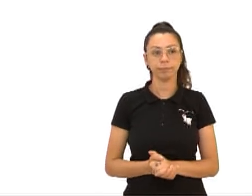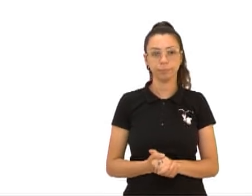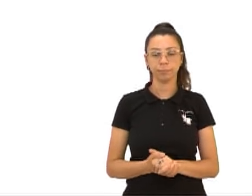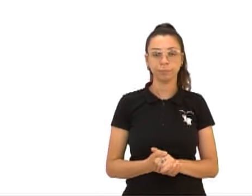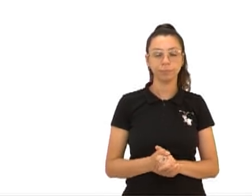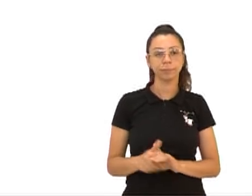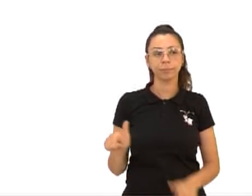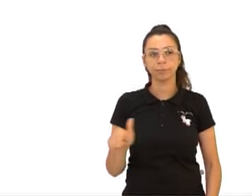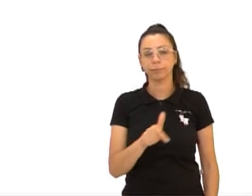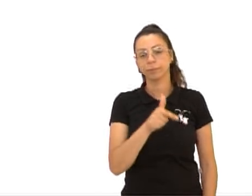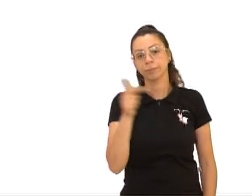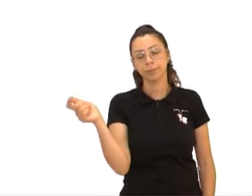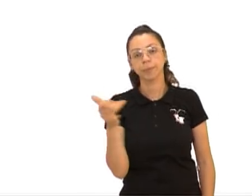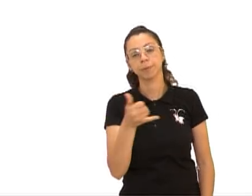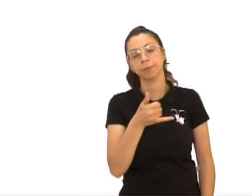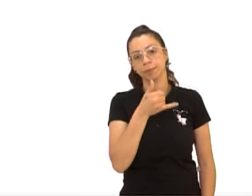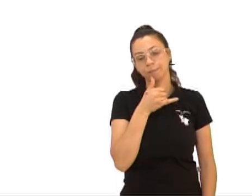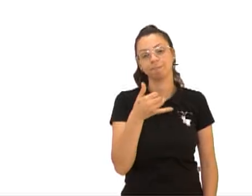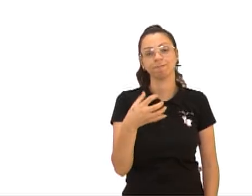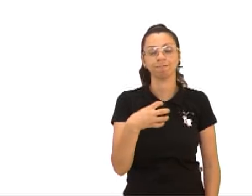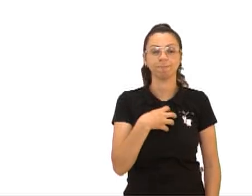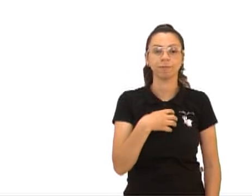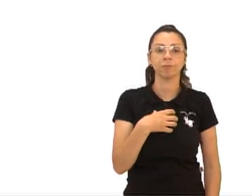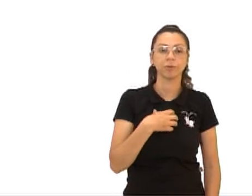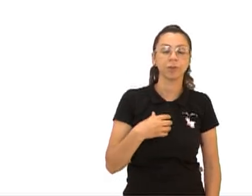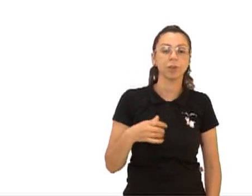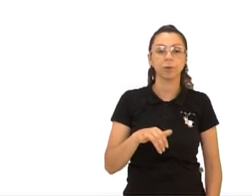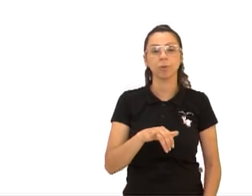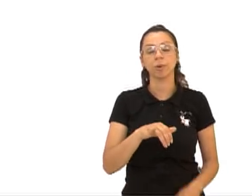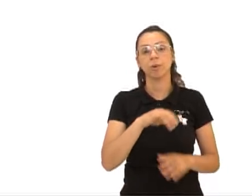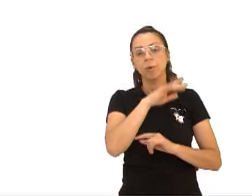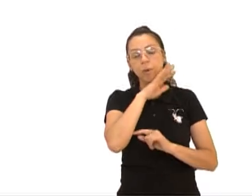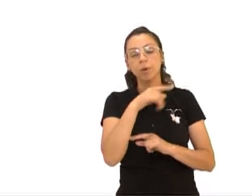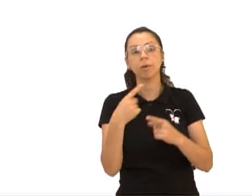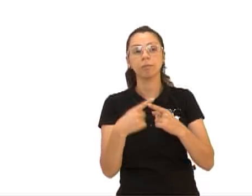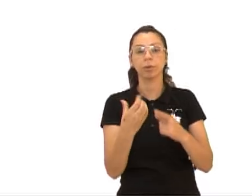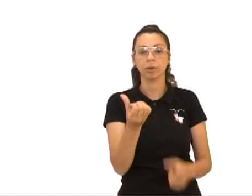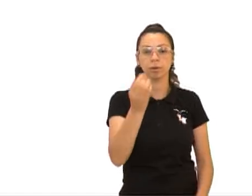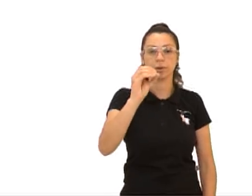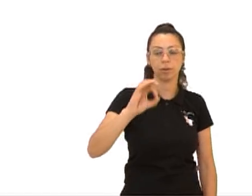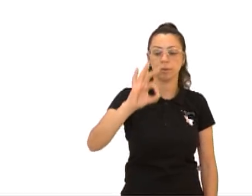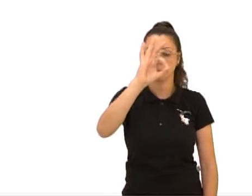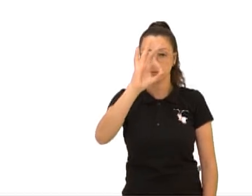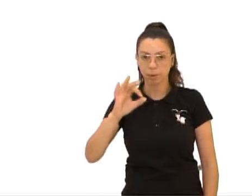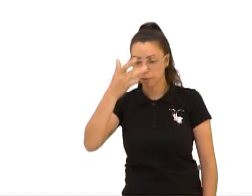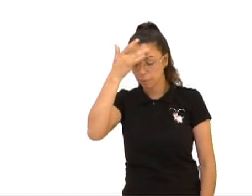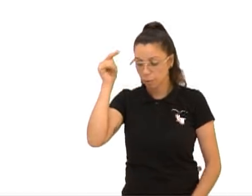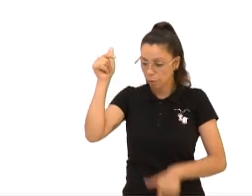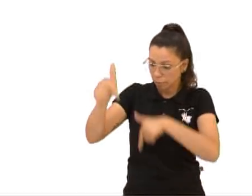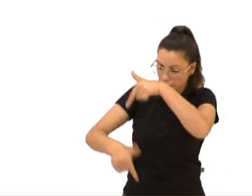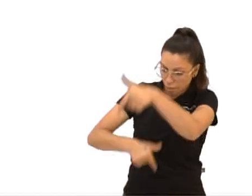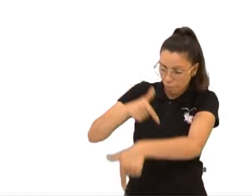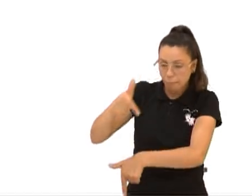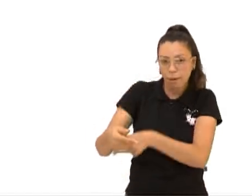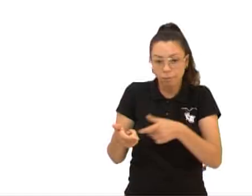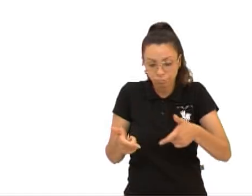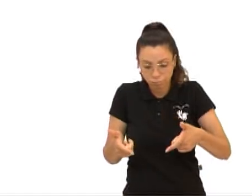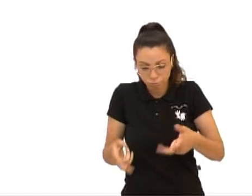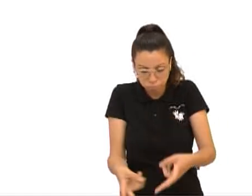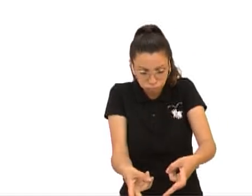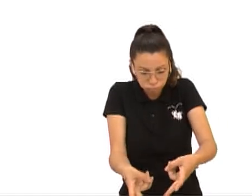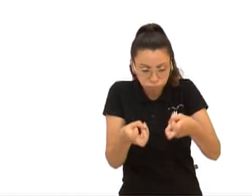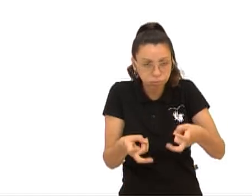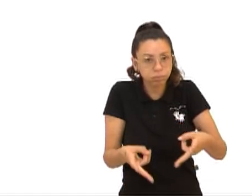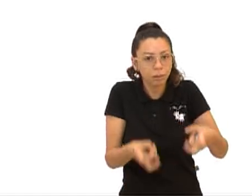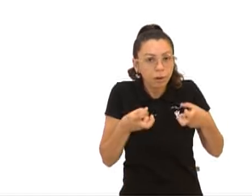Aqui infelizmente, um lado negativo na África do Sul, né? 60% dos trabalhadores da mineração, dessa mineração que